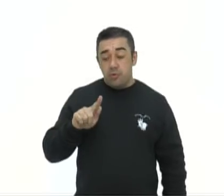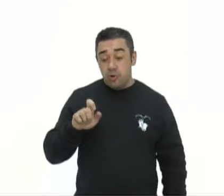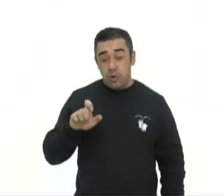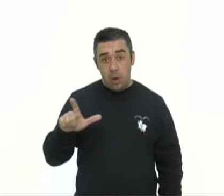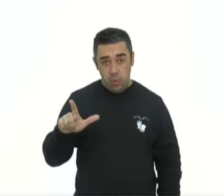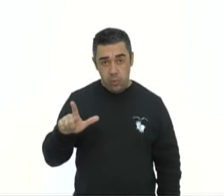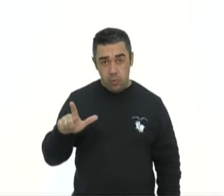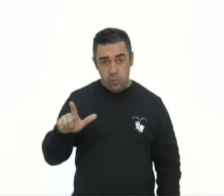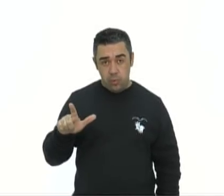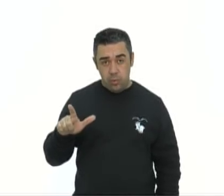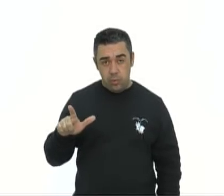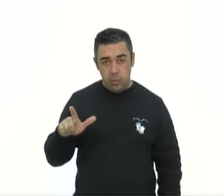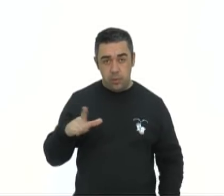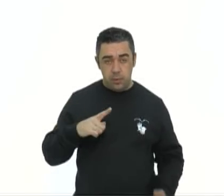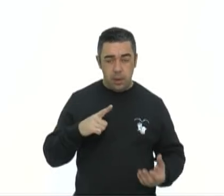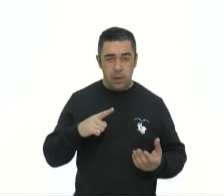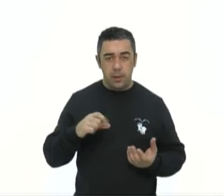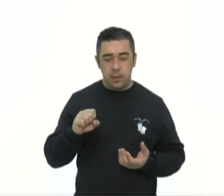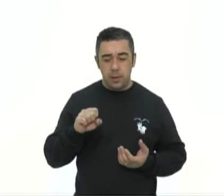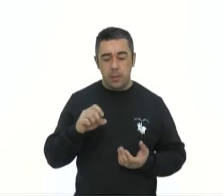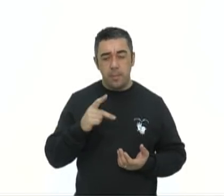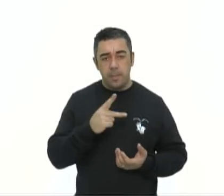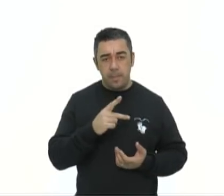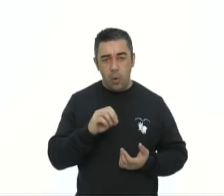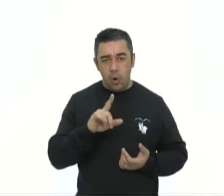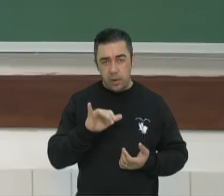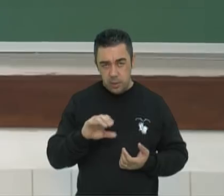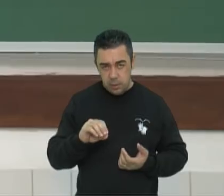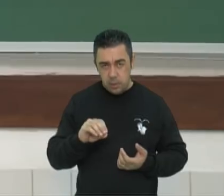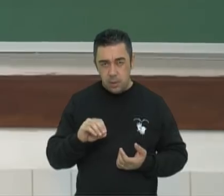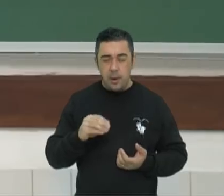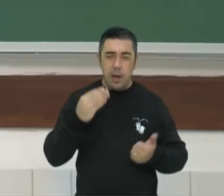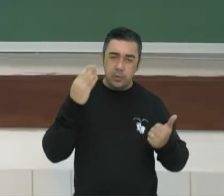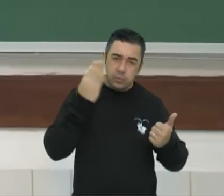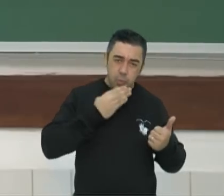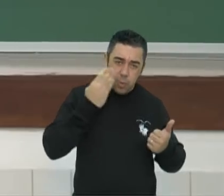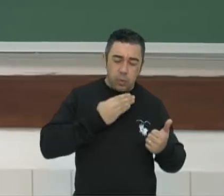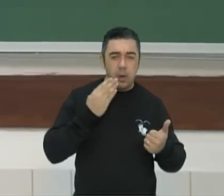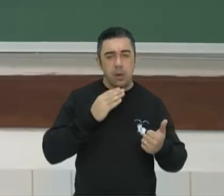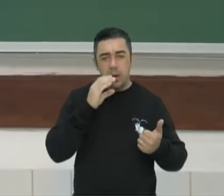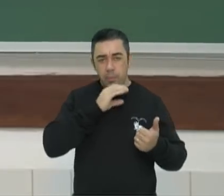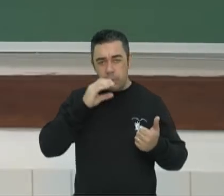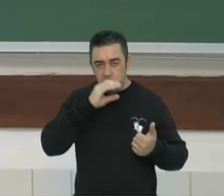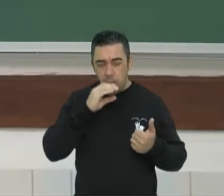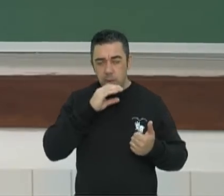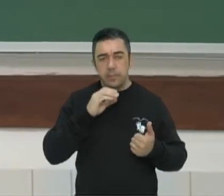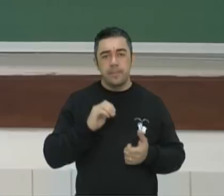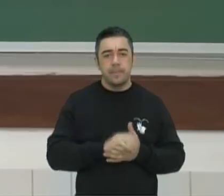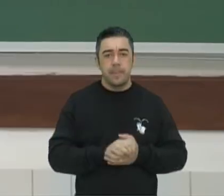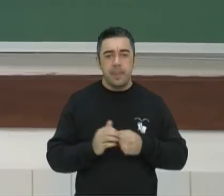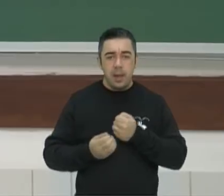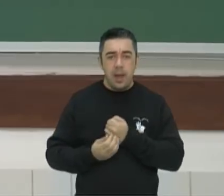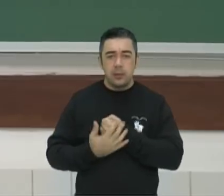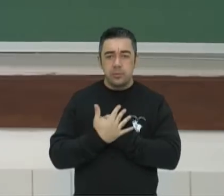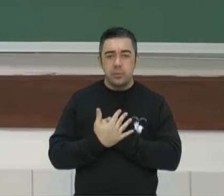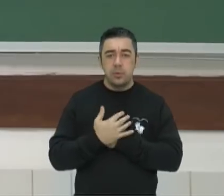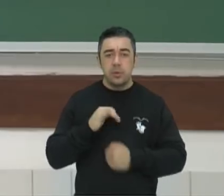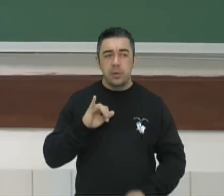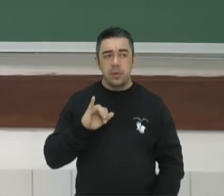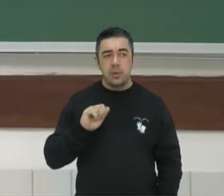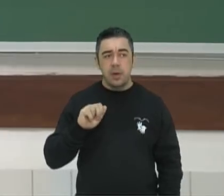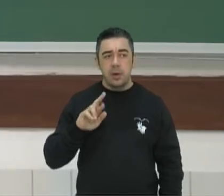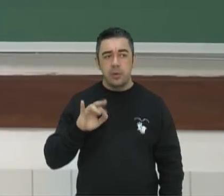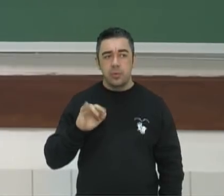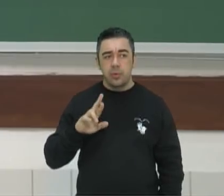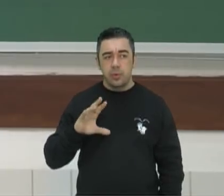por polissacarídeos, né? Polissacarídeos são carboidratos, são açúcares, né? Como o ácido hialurônico e também por